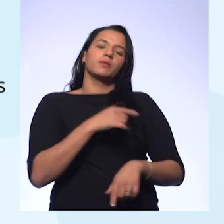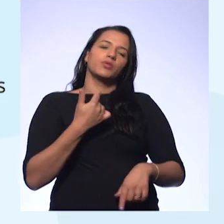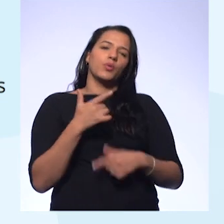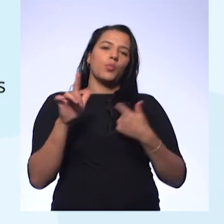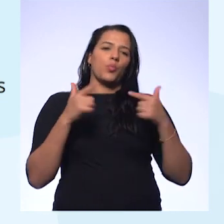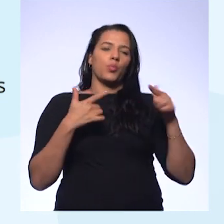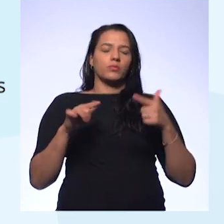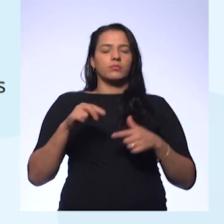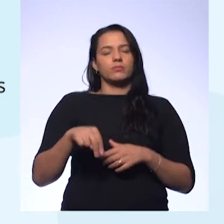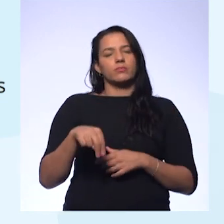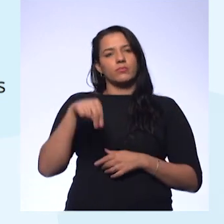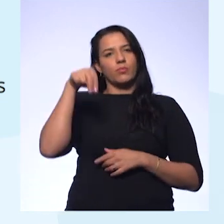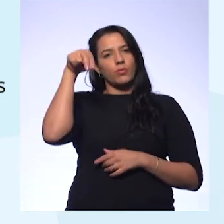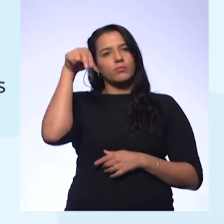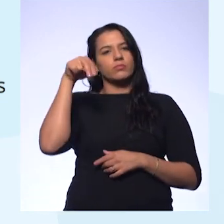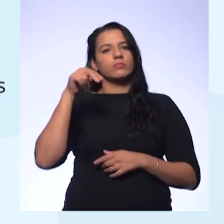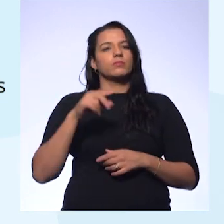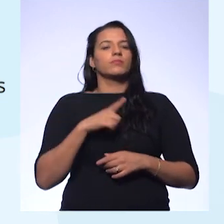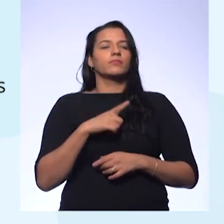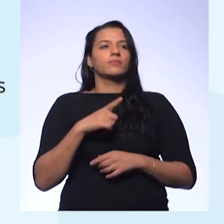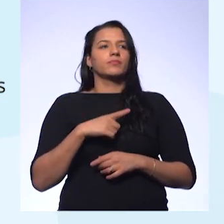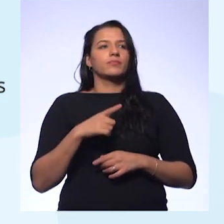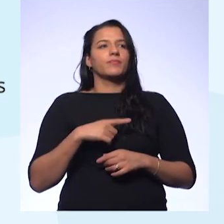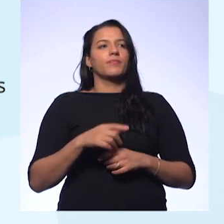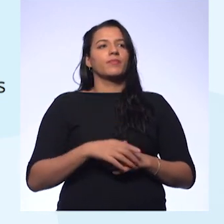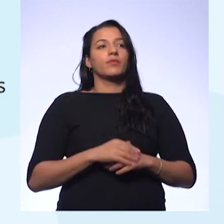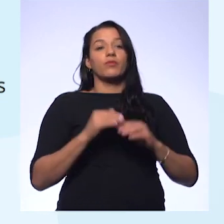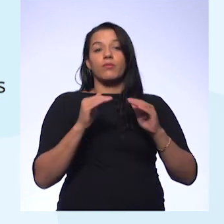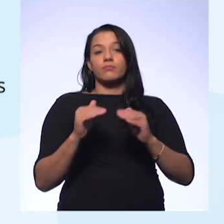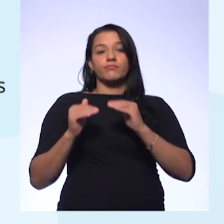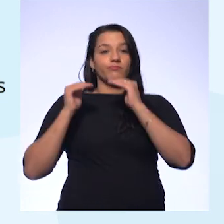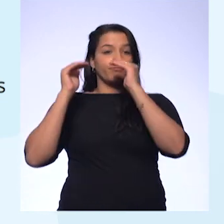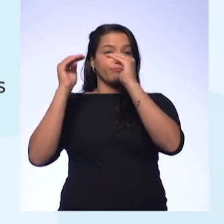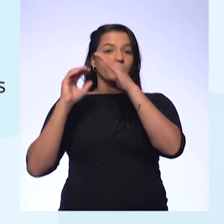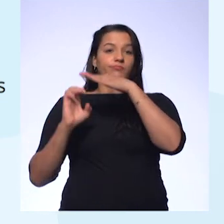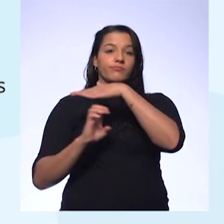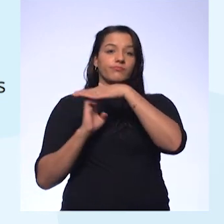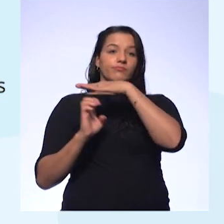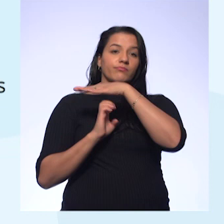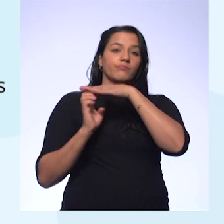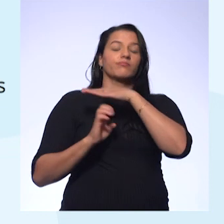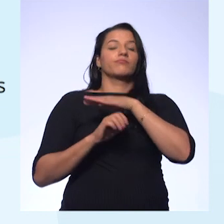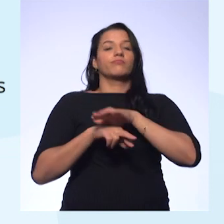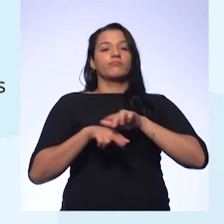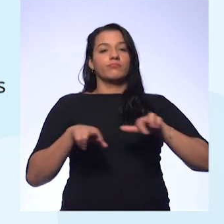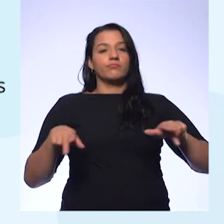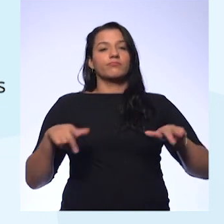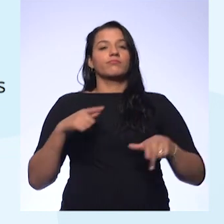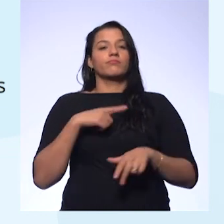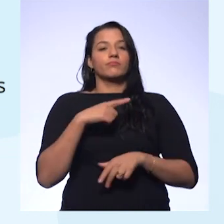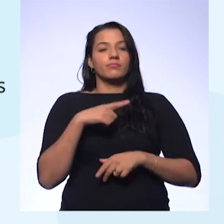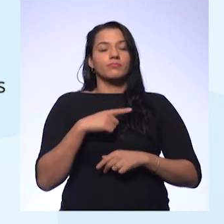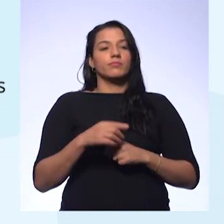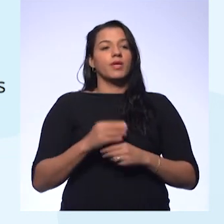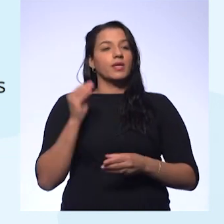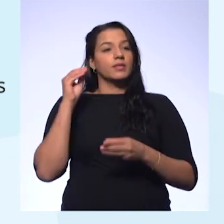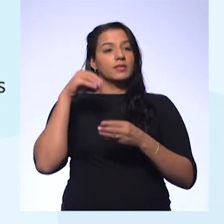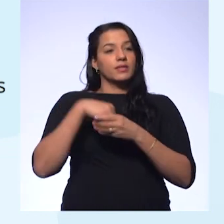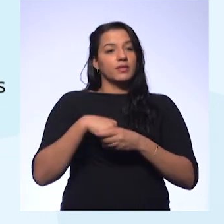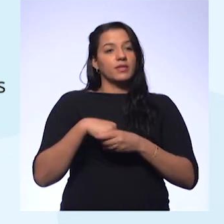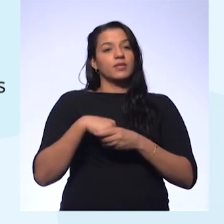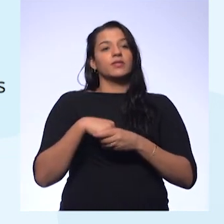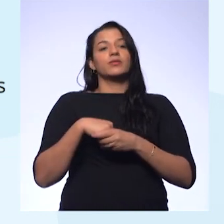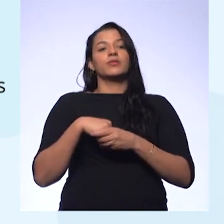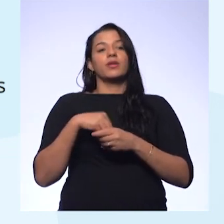né? Existiam as elites empresariais, existiam as camadas médias urbanas que, dentro do esquema política do café com